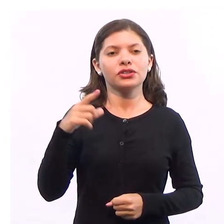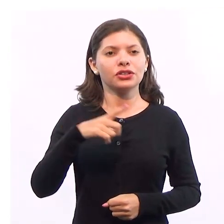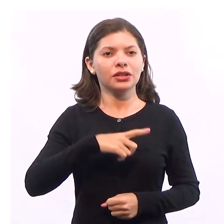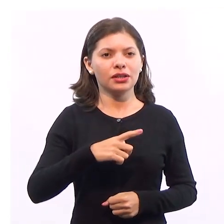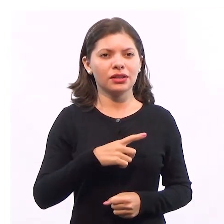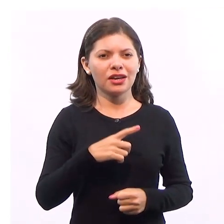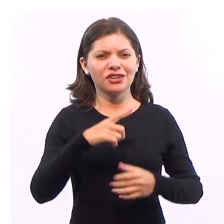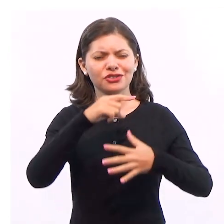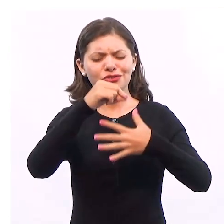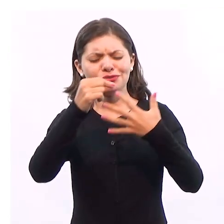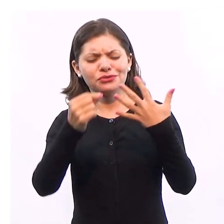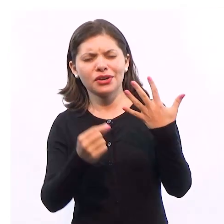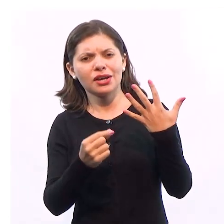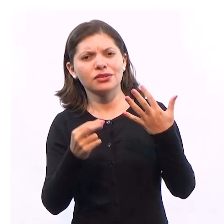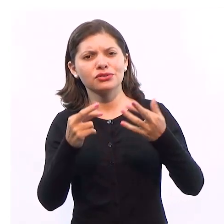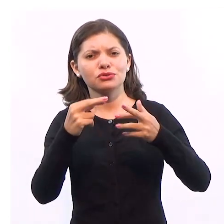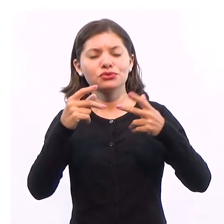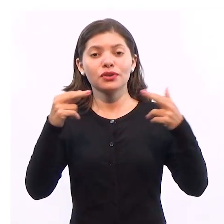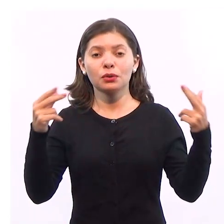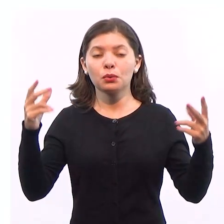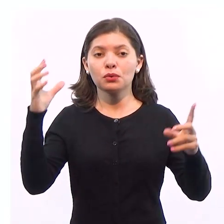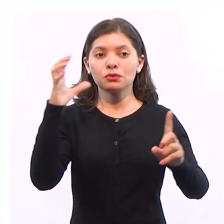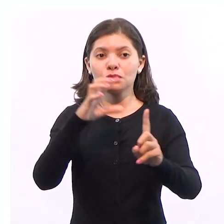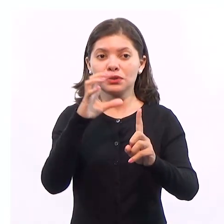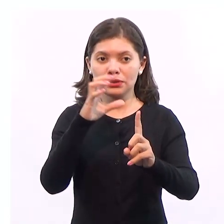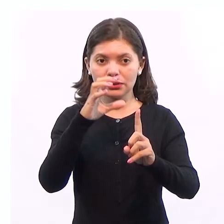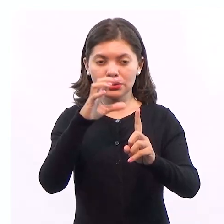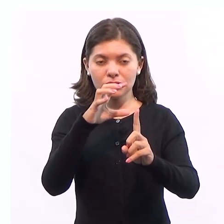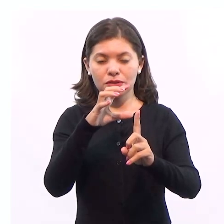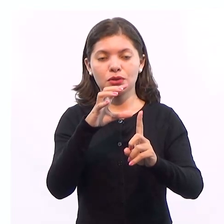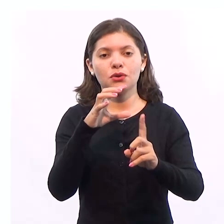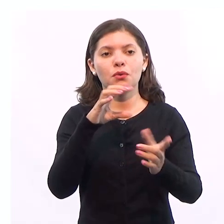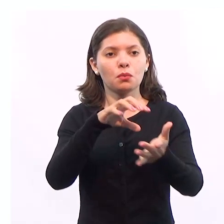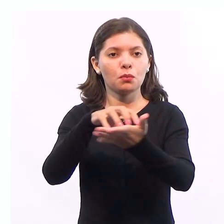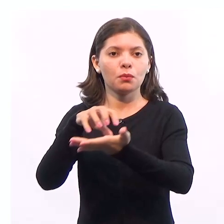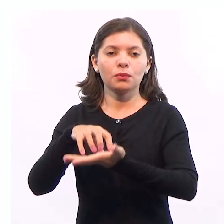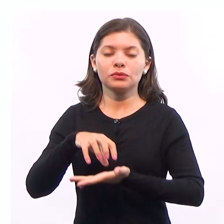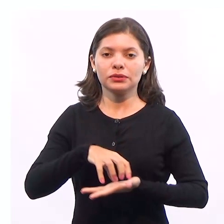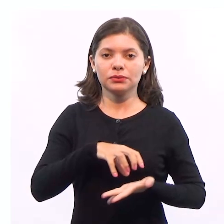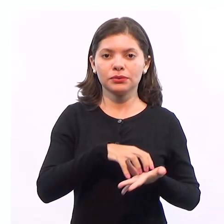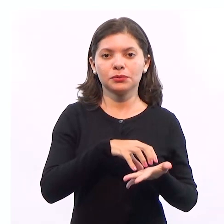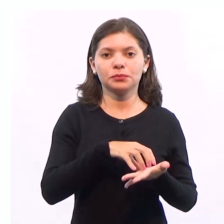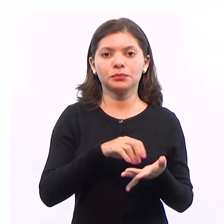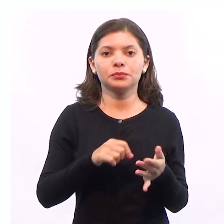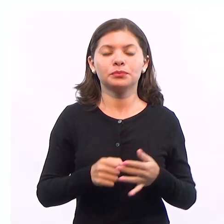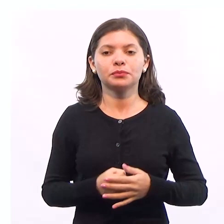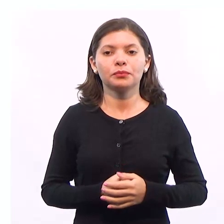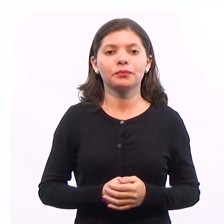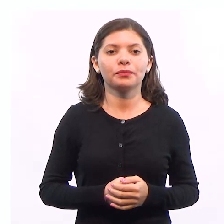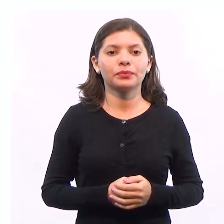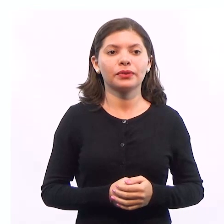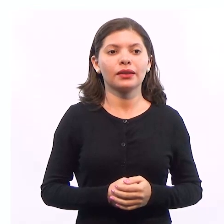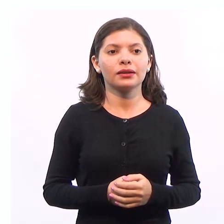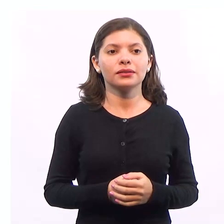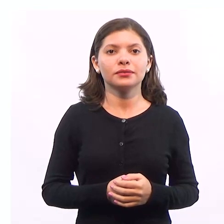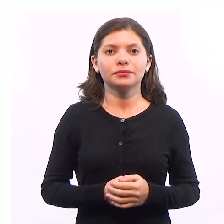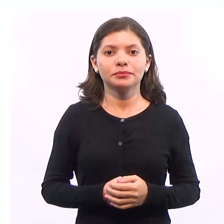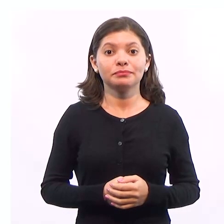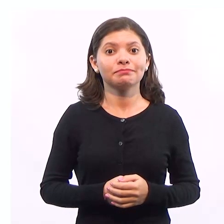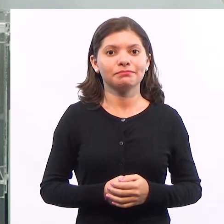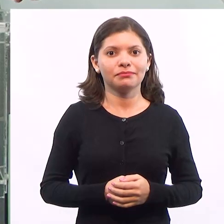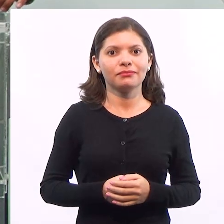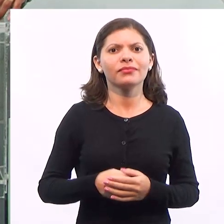que há uma série de fatores que influenciam e afetam a organização.